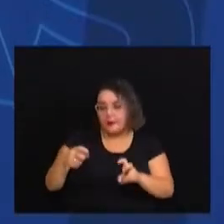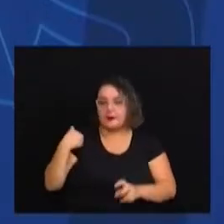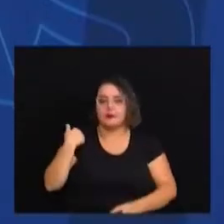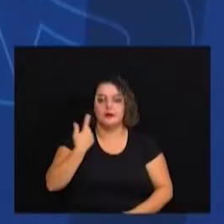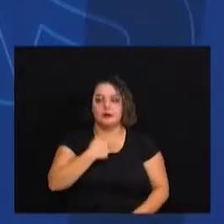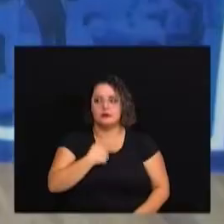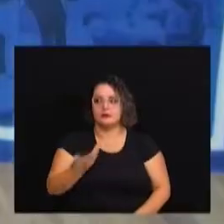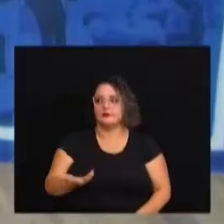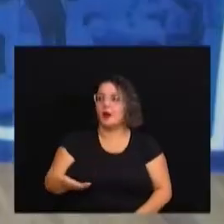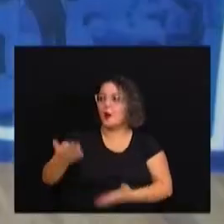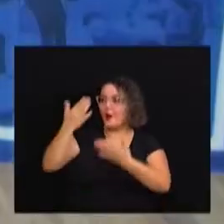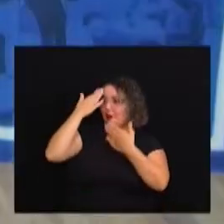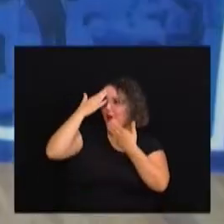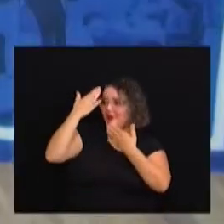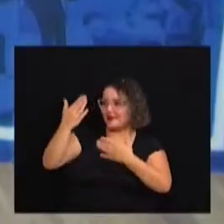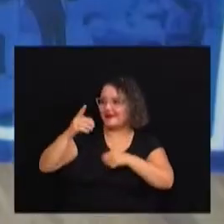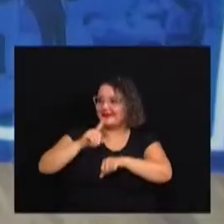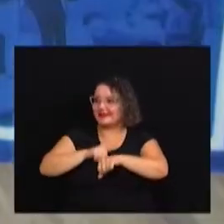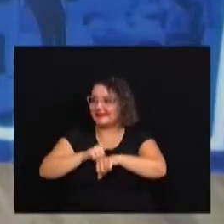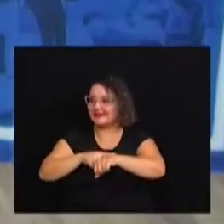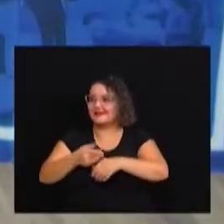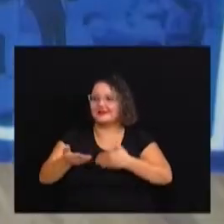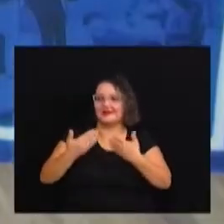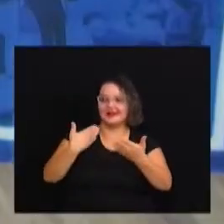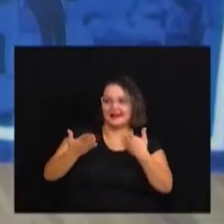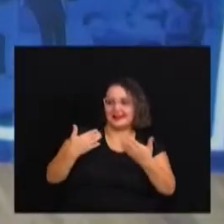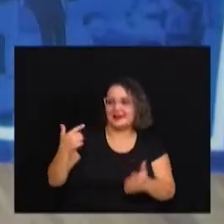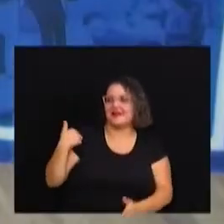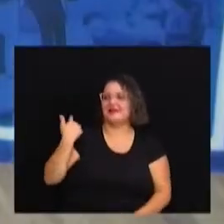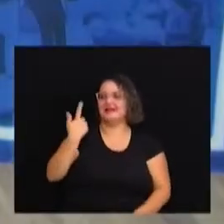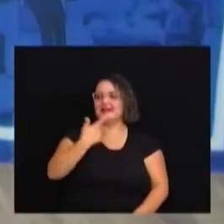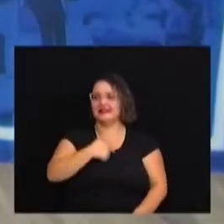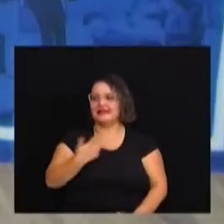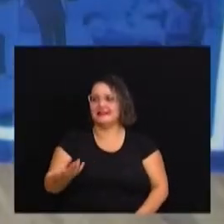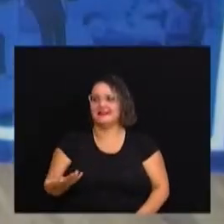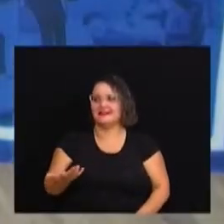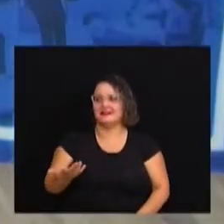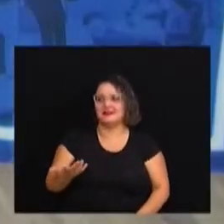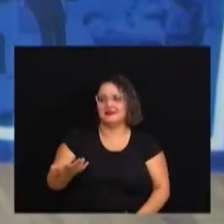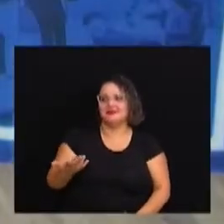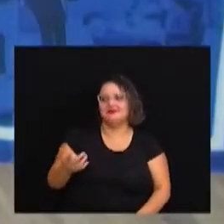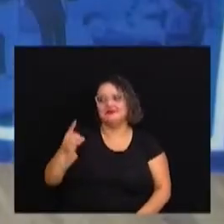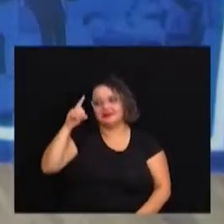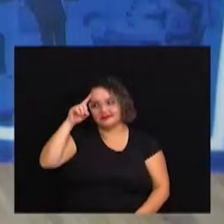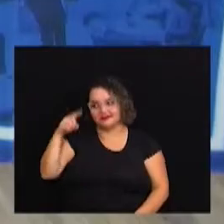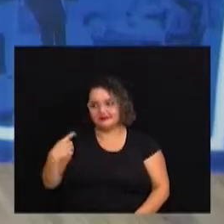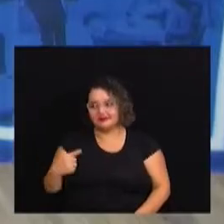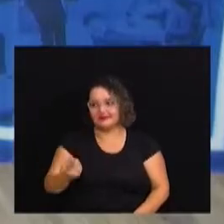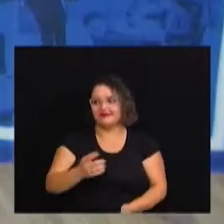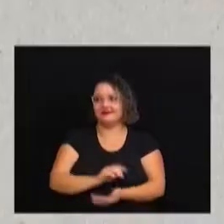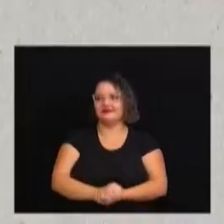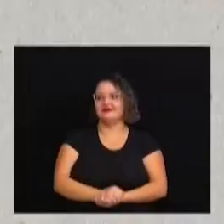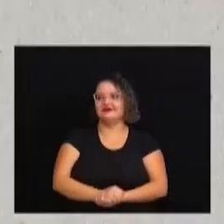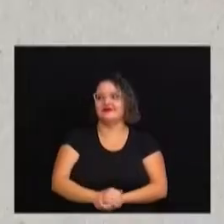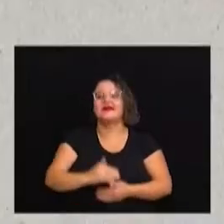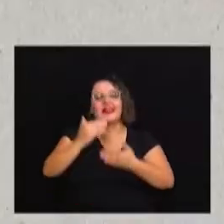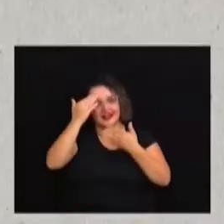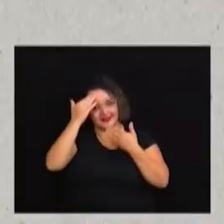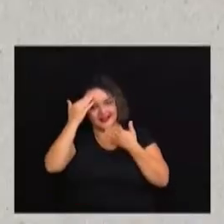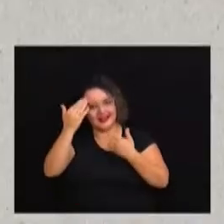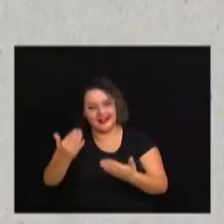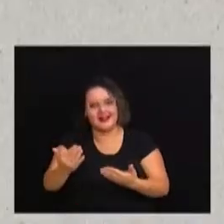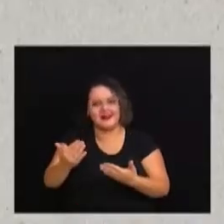gente. Tamires, obrigada pelo seu tempinho aqui para conversar conosco, por tirar esse tempinho do seu dia a dia. Eu